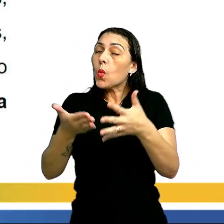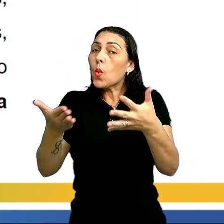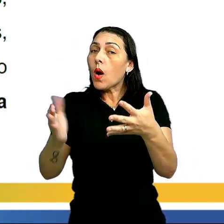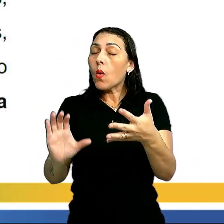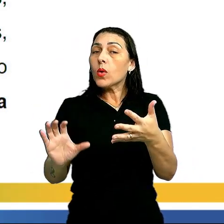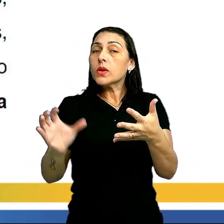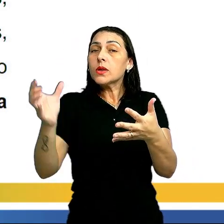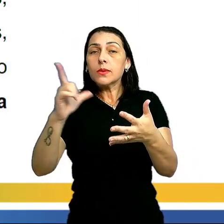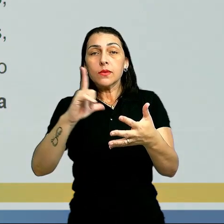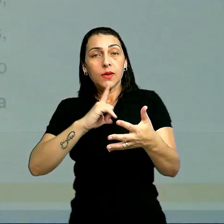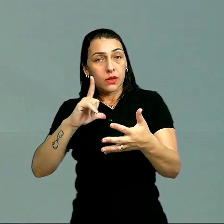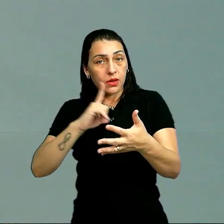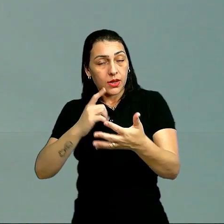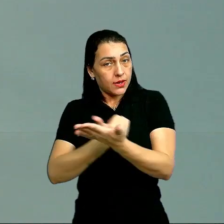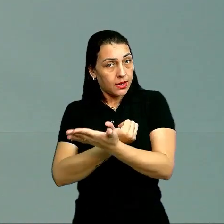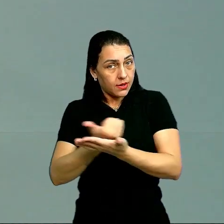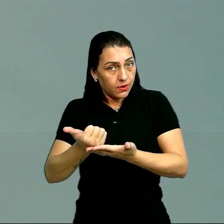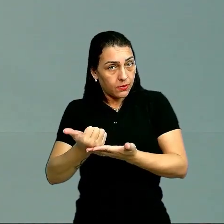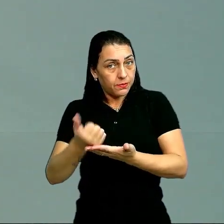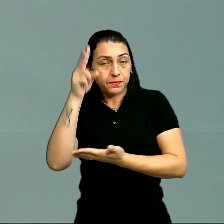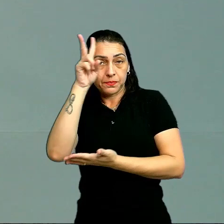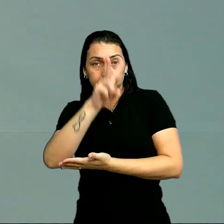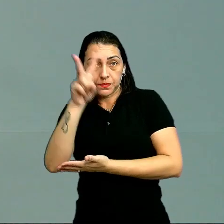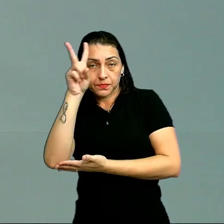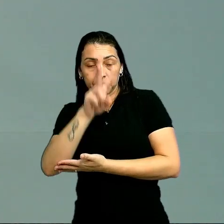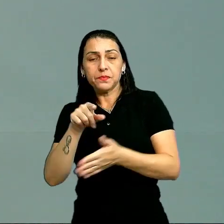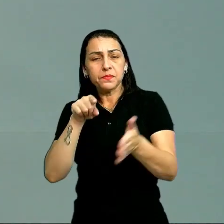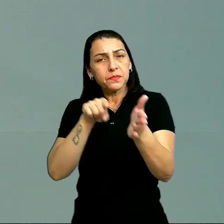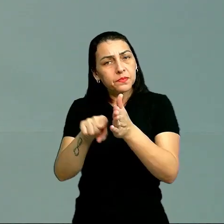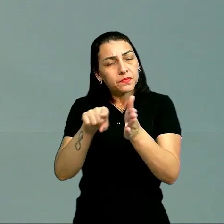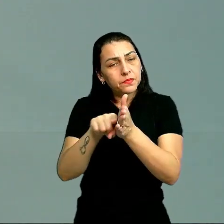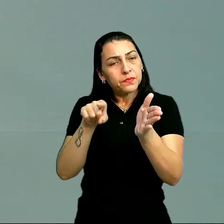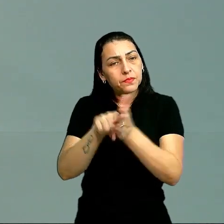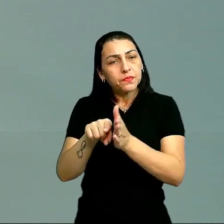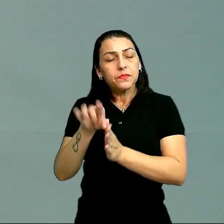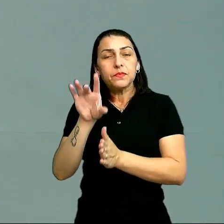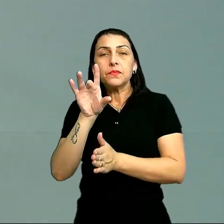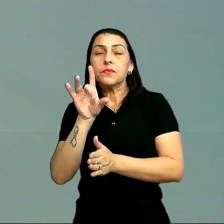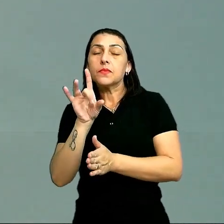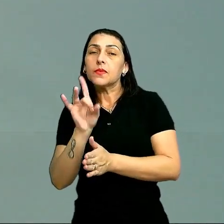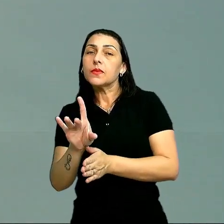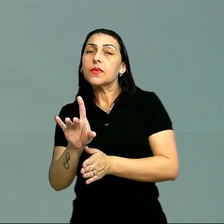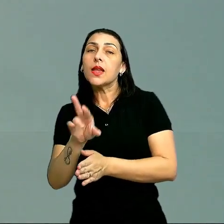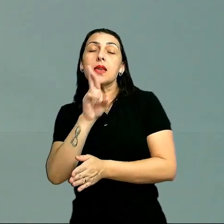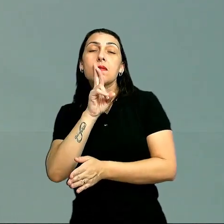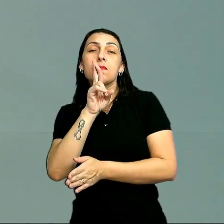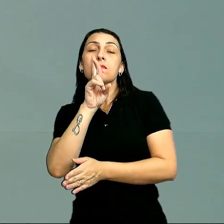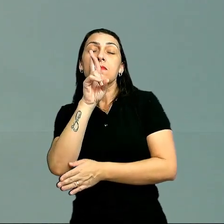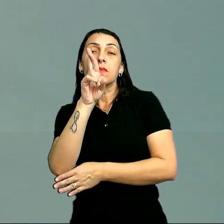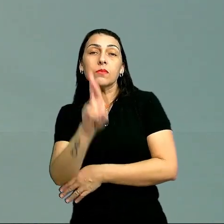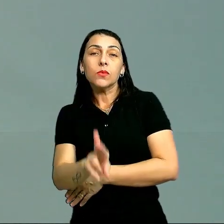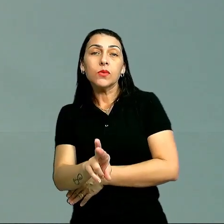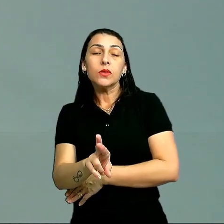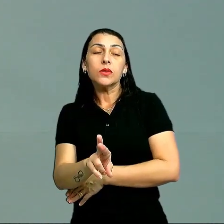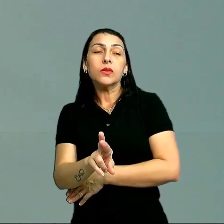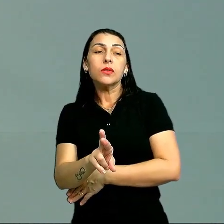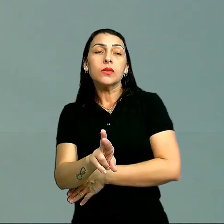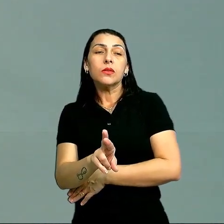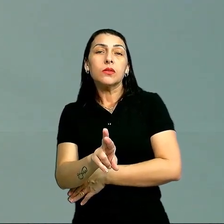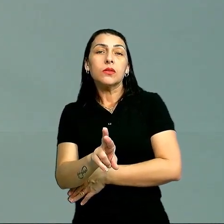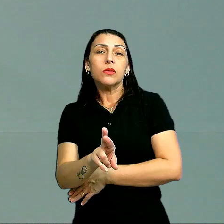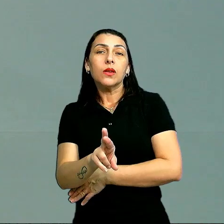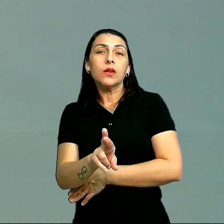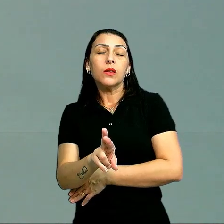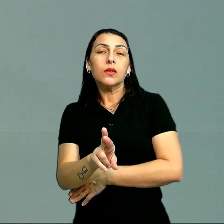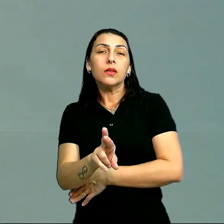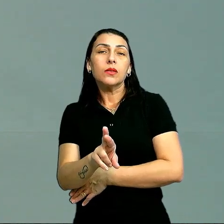efeito dessa ação. Lembrando que essas perguntas elas não são respondidas